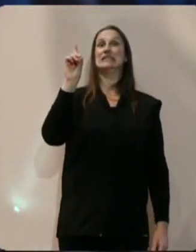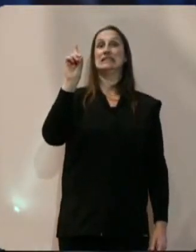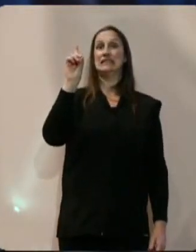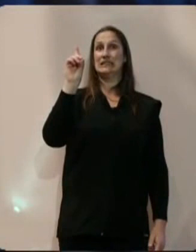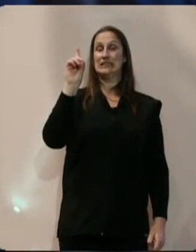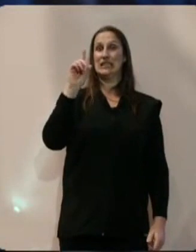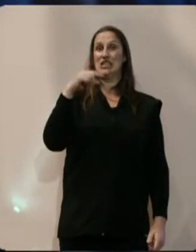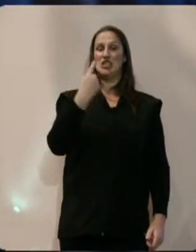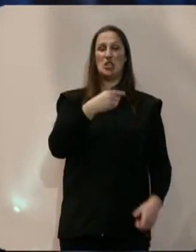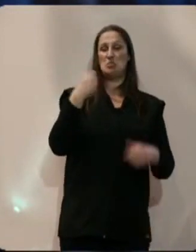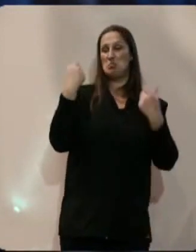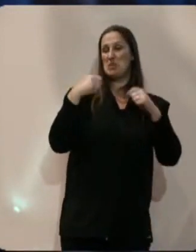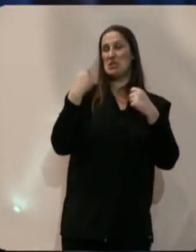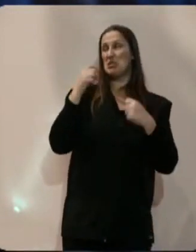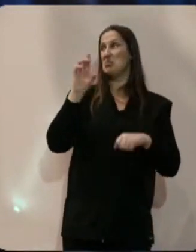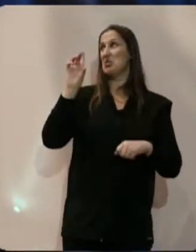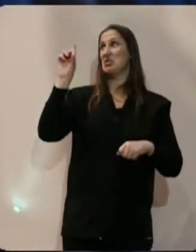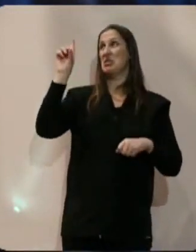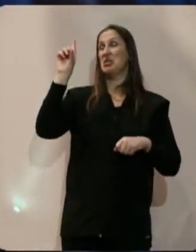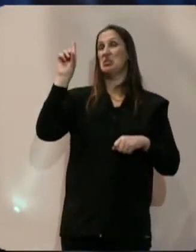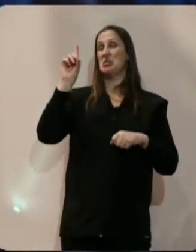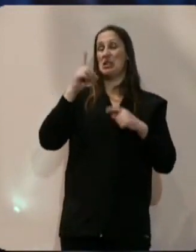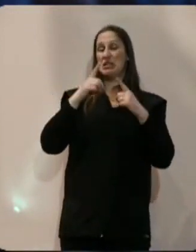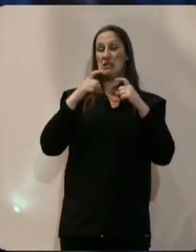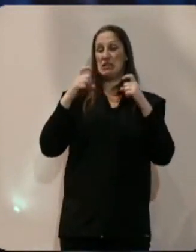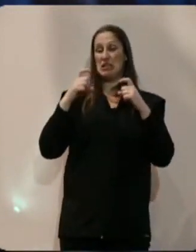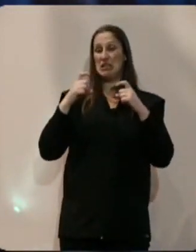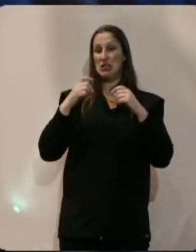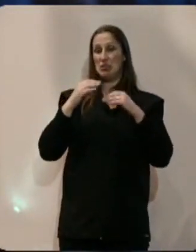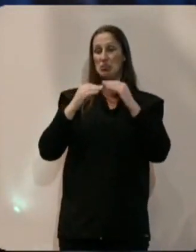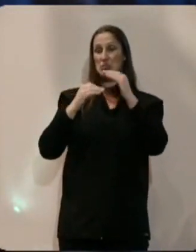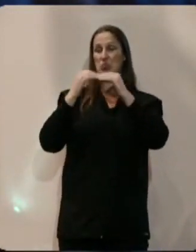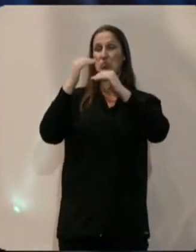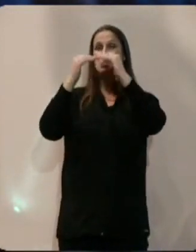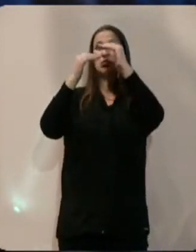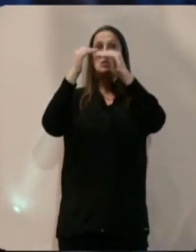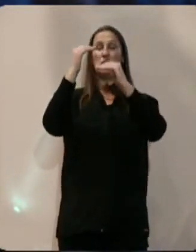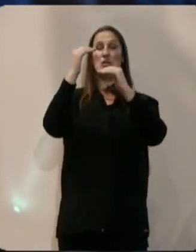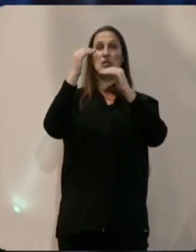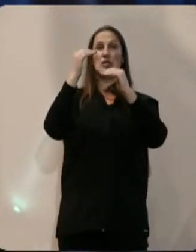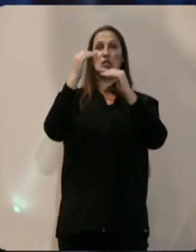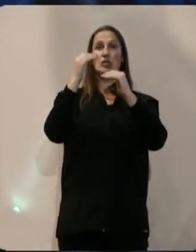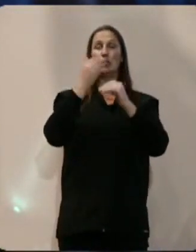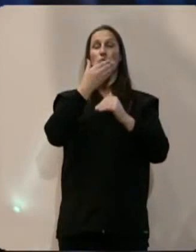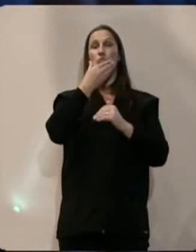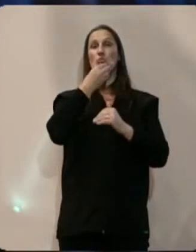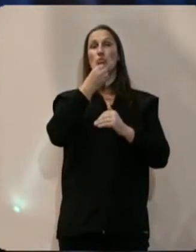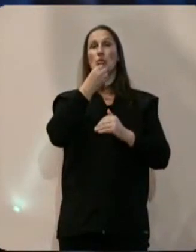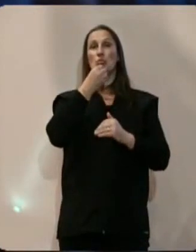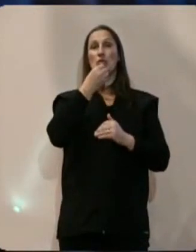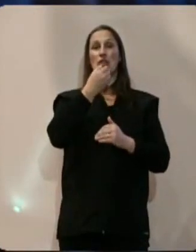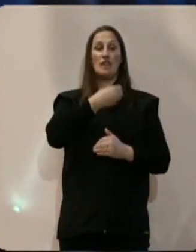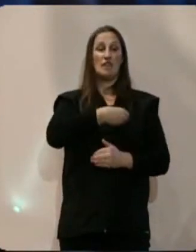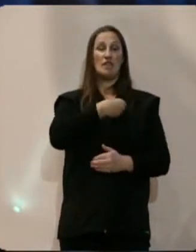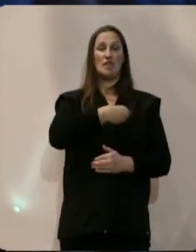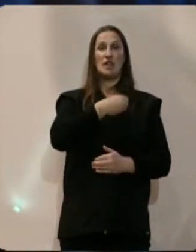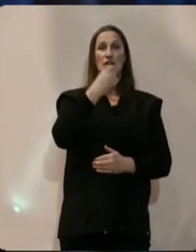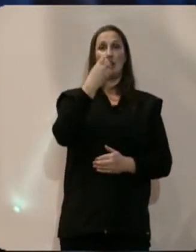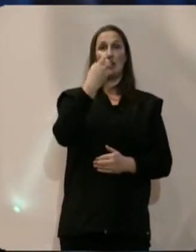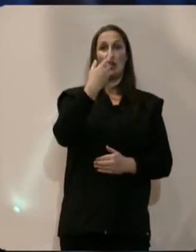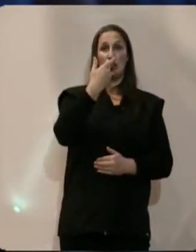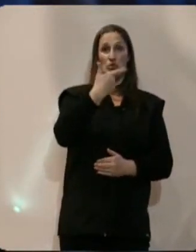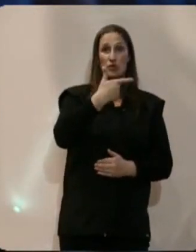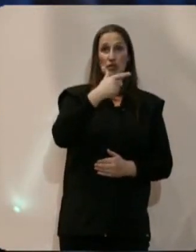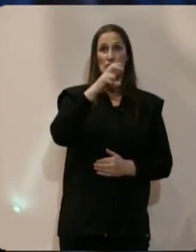precisamos de Deus porque a ciência vai evoluir tanto, tanto, tanto, que o homem vai viver 250 anos no mínimo,